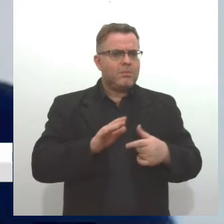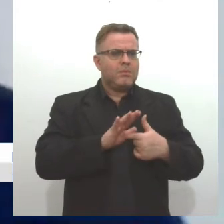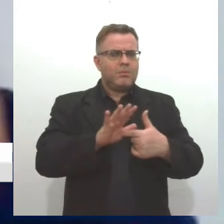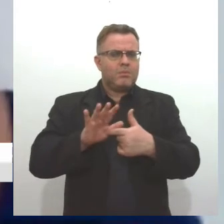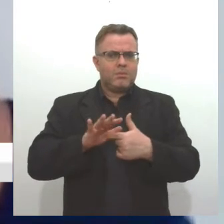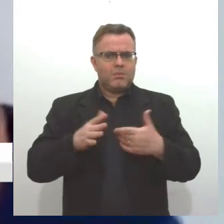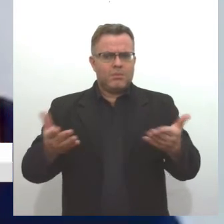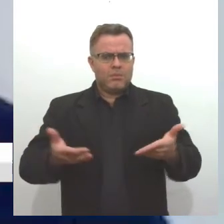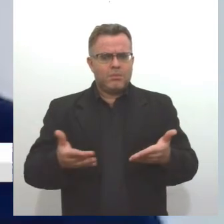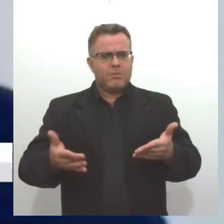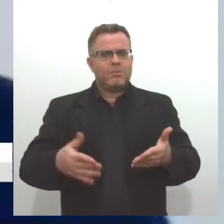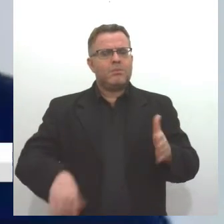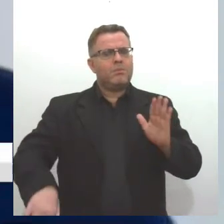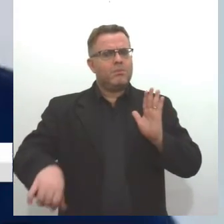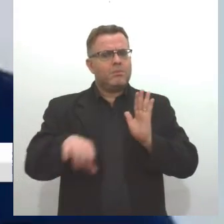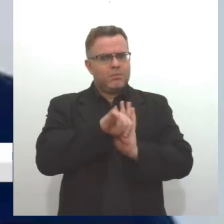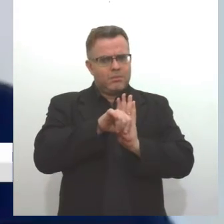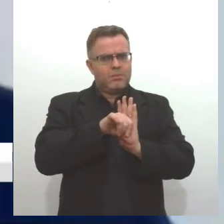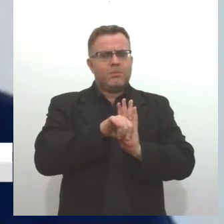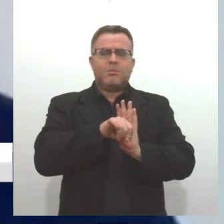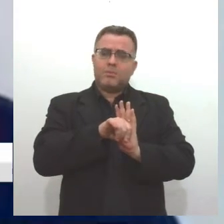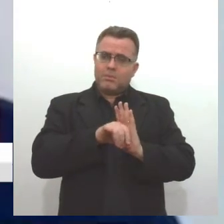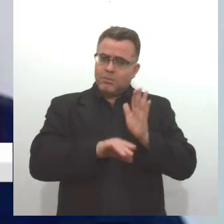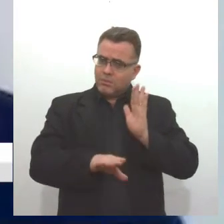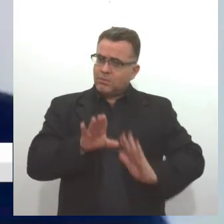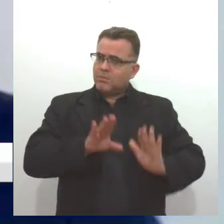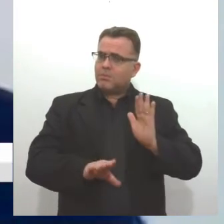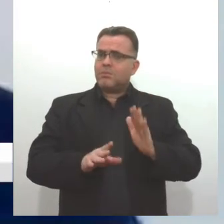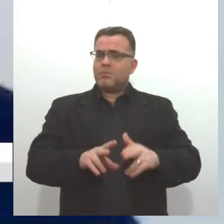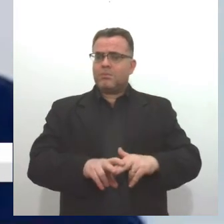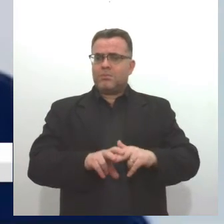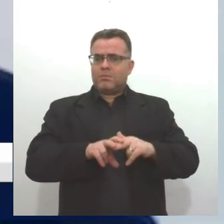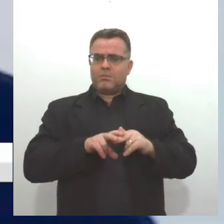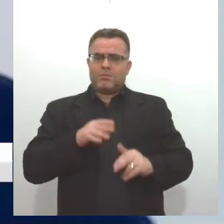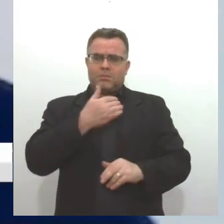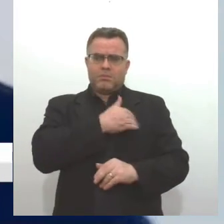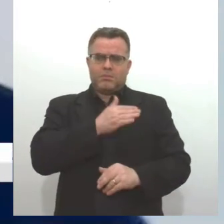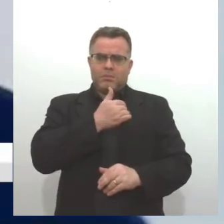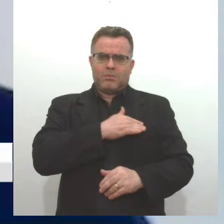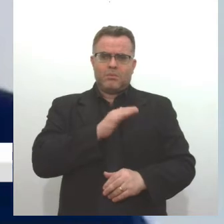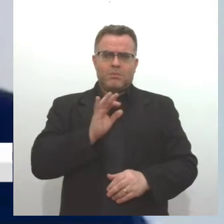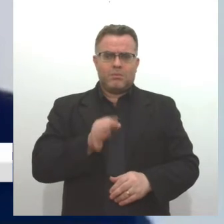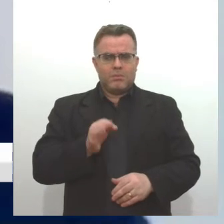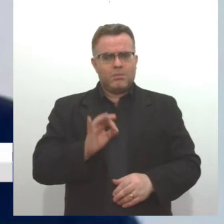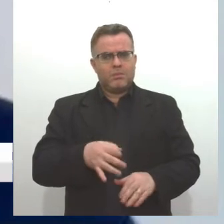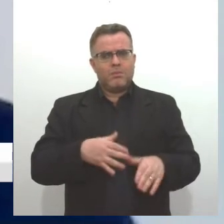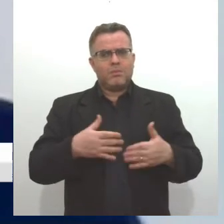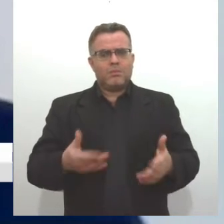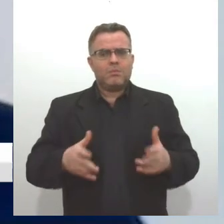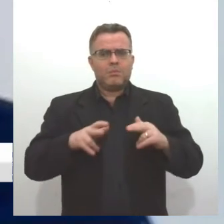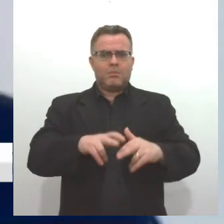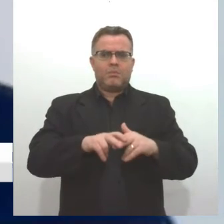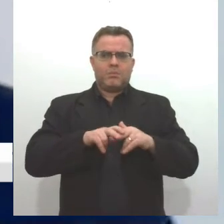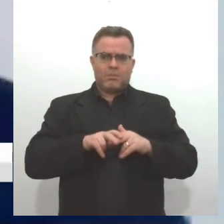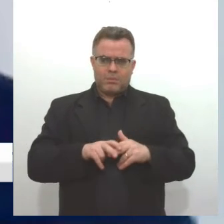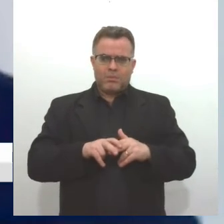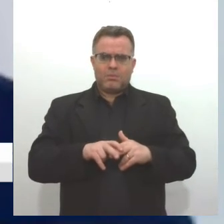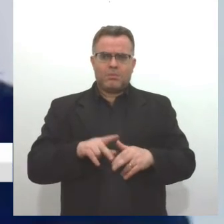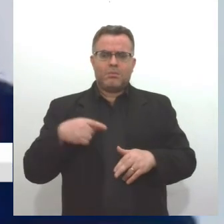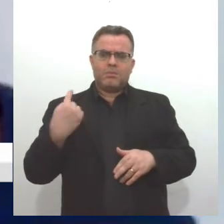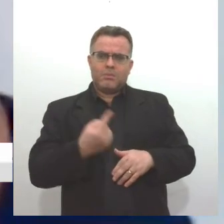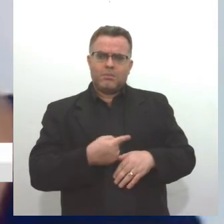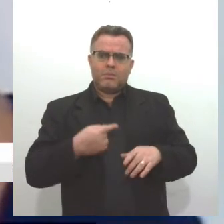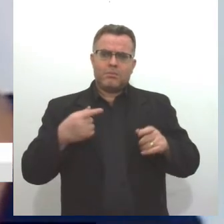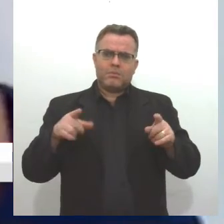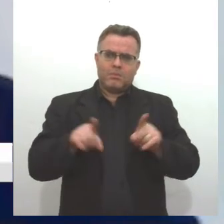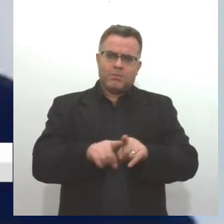é criminalizada, a gente tem que parar ao racismo, então, de racismo LGBTfóbico. Então, a gente também, para